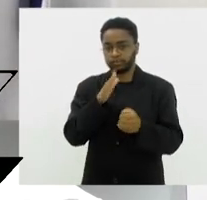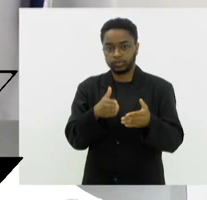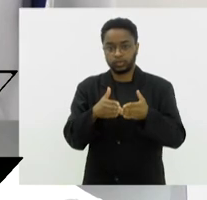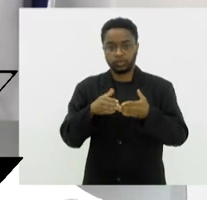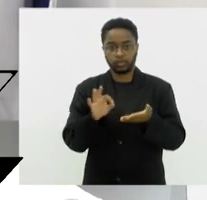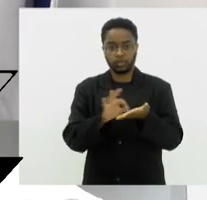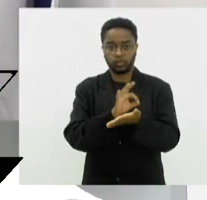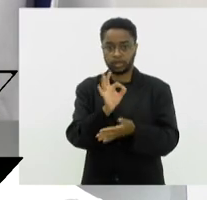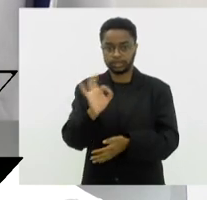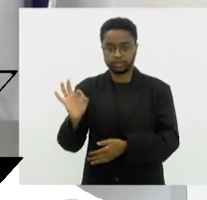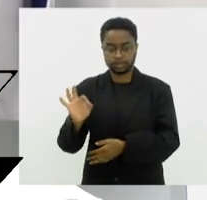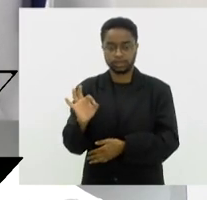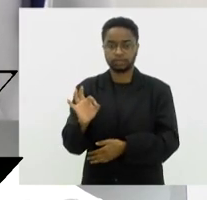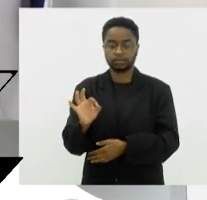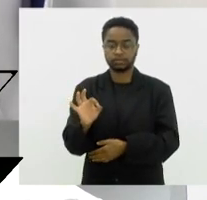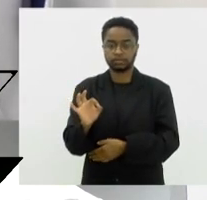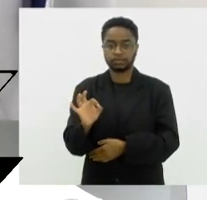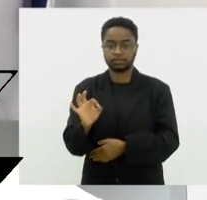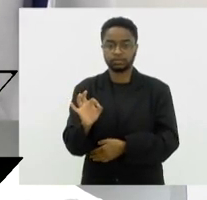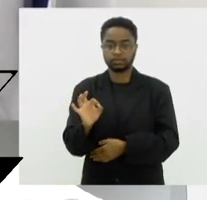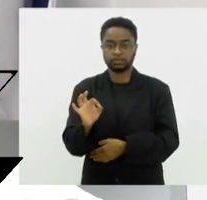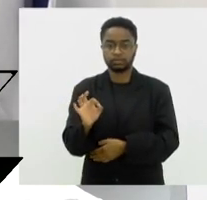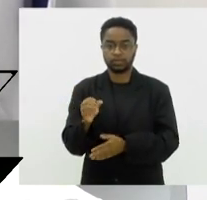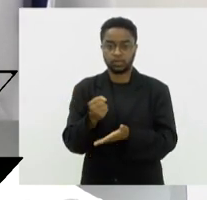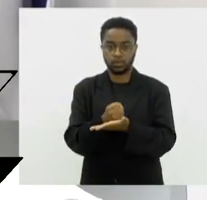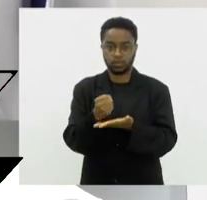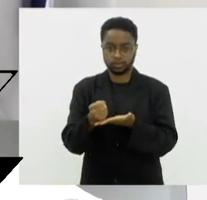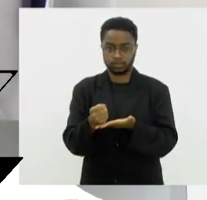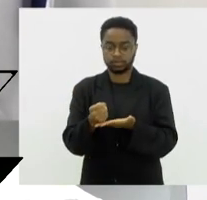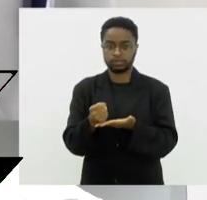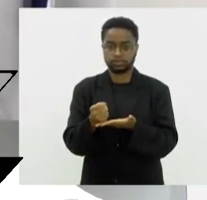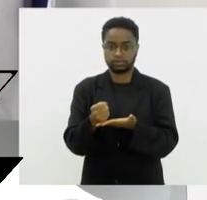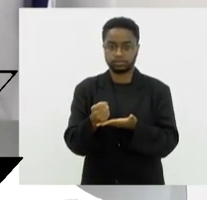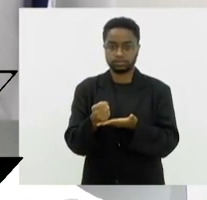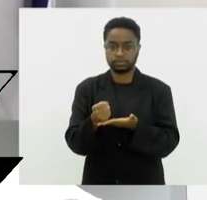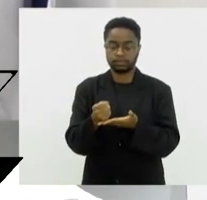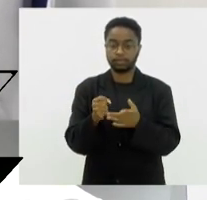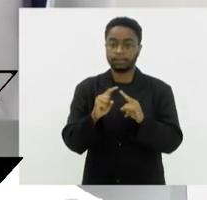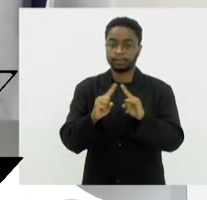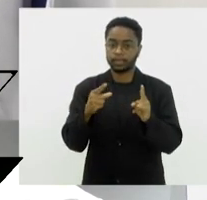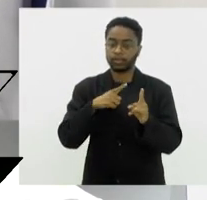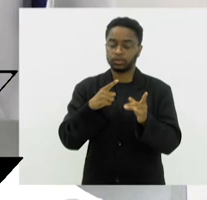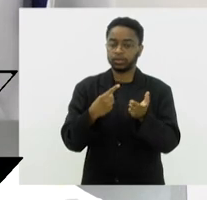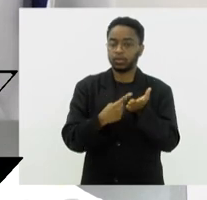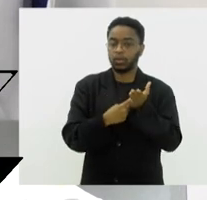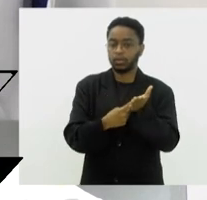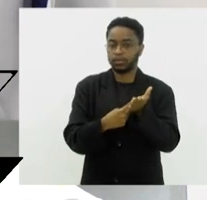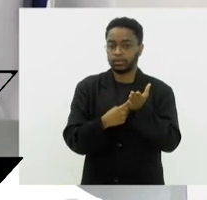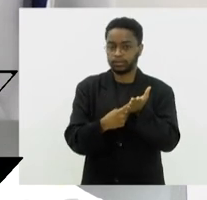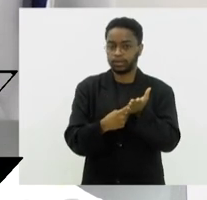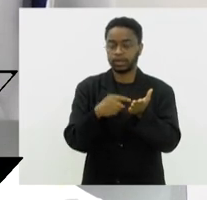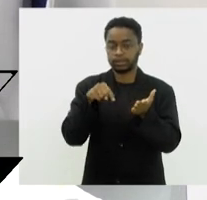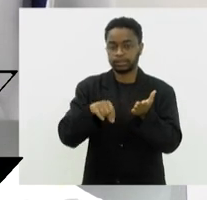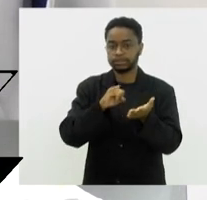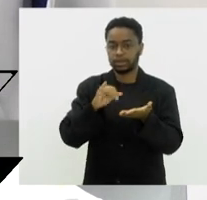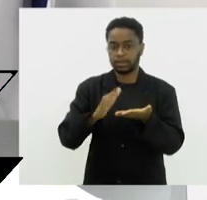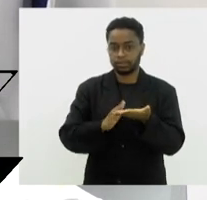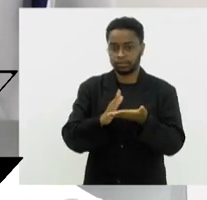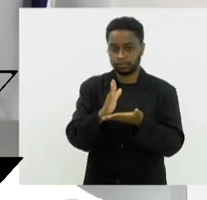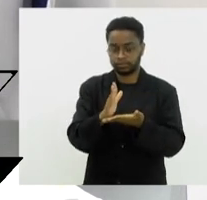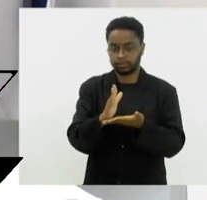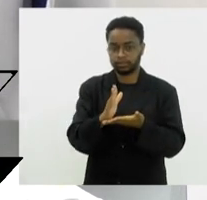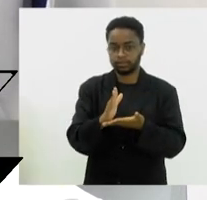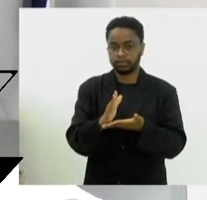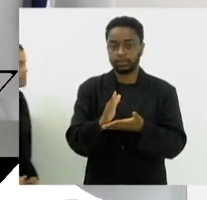assinar os referidos contratos. Mas faço o compromisso aqui, se aprovado for,